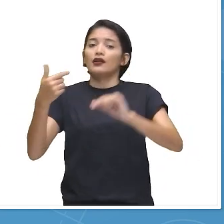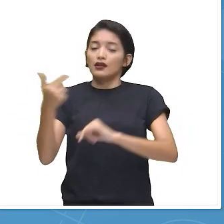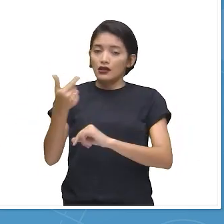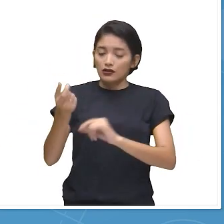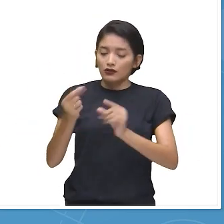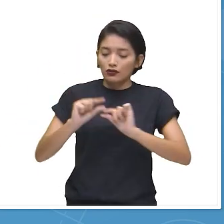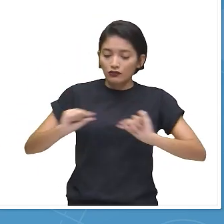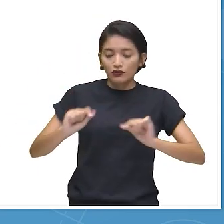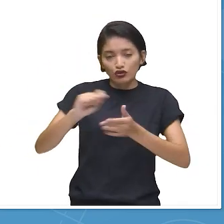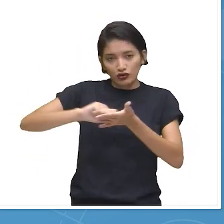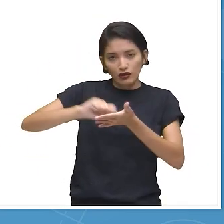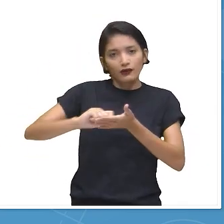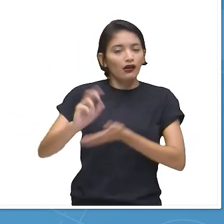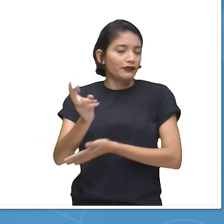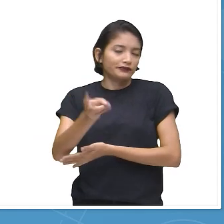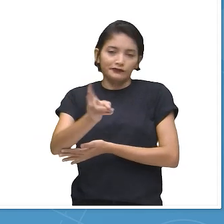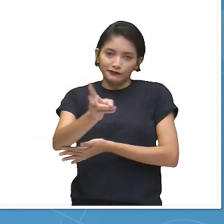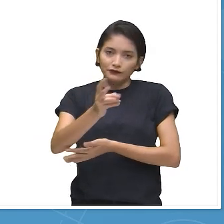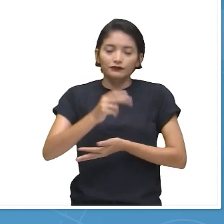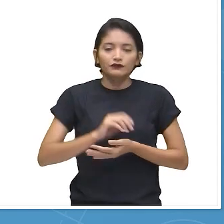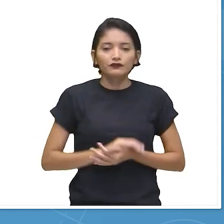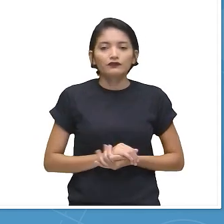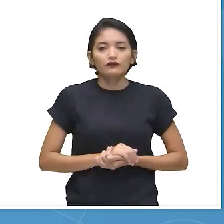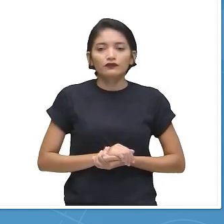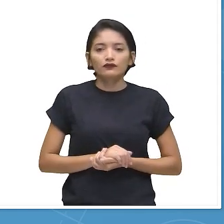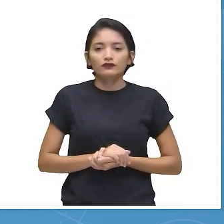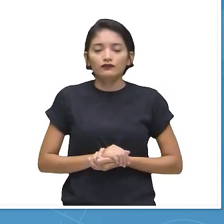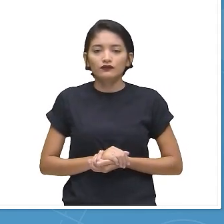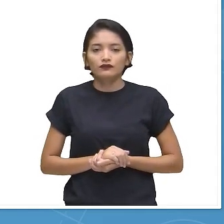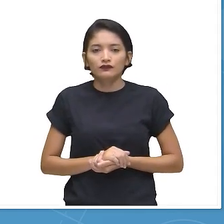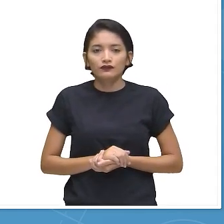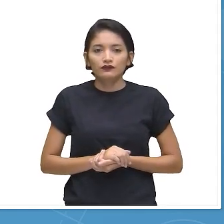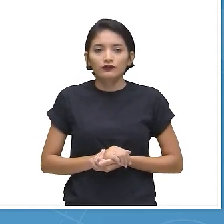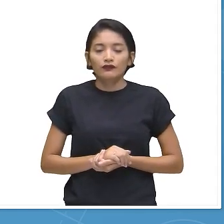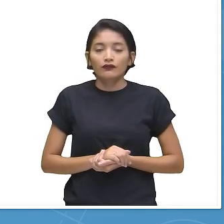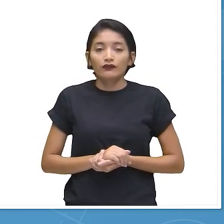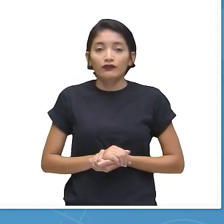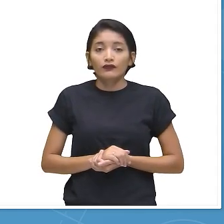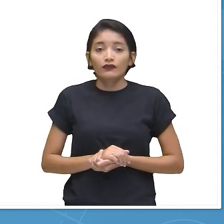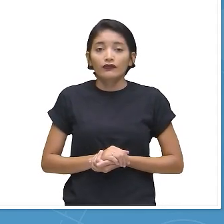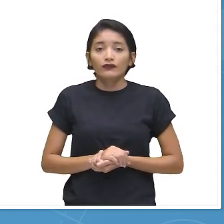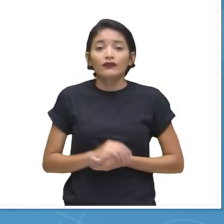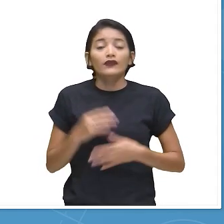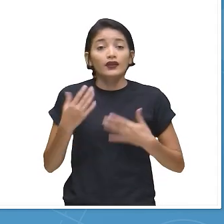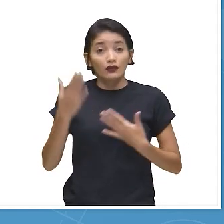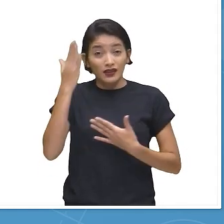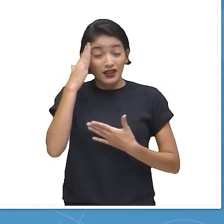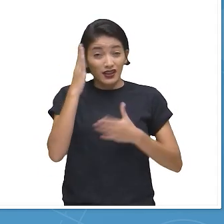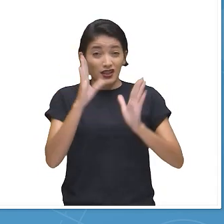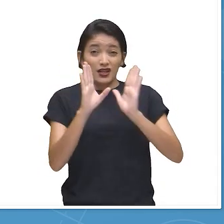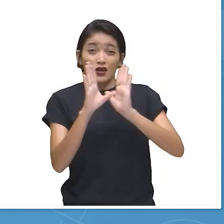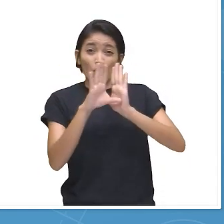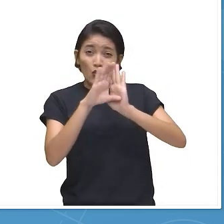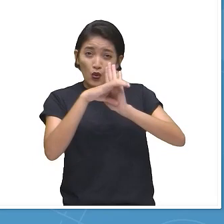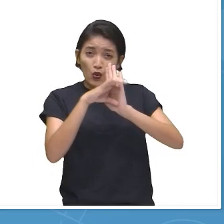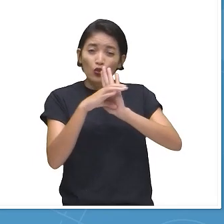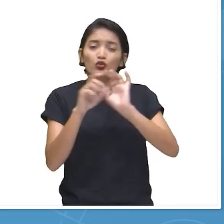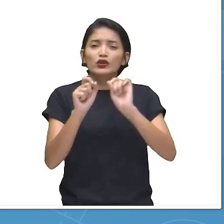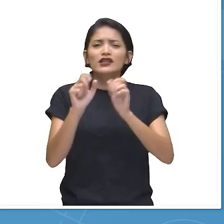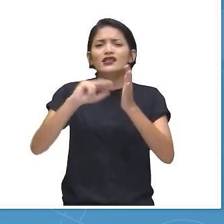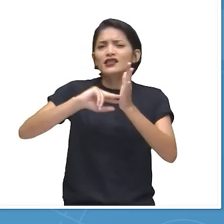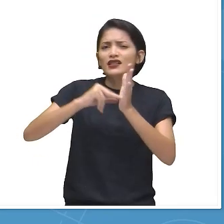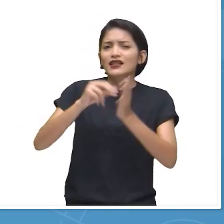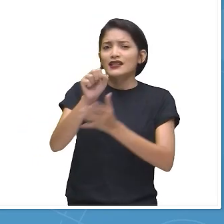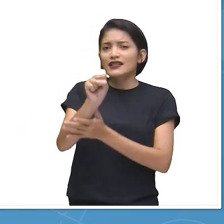passar, e assim sucessivamente. Então, sílaba, entendendo o conceito, a definição do que é sílaba,